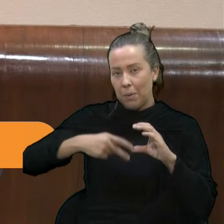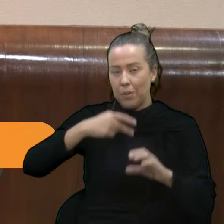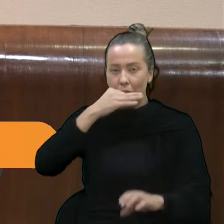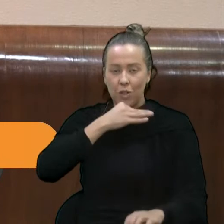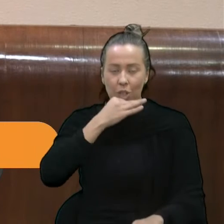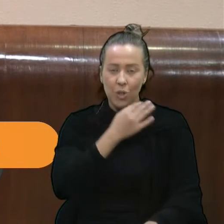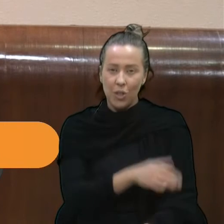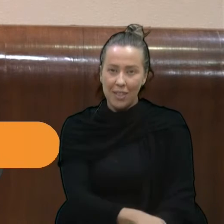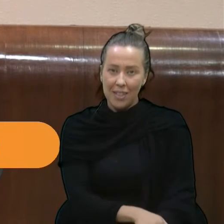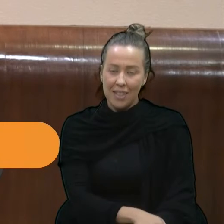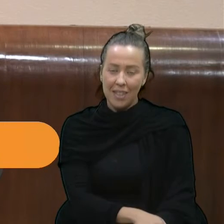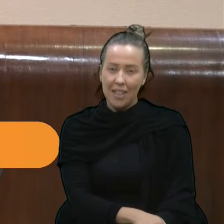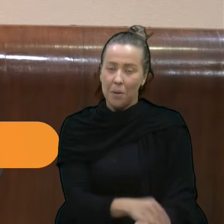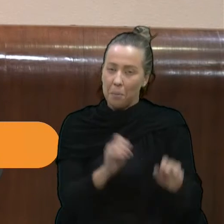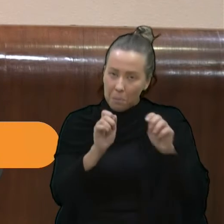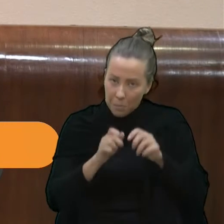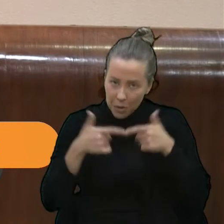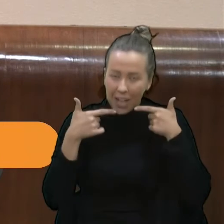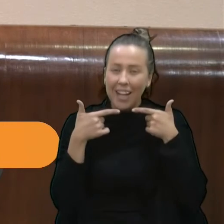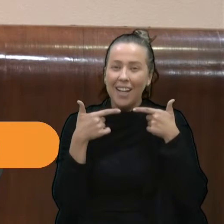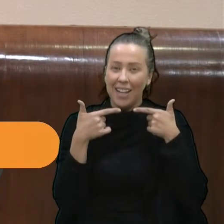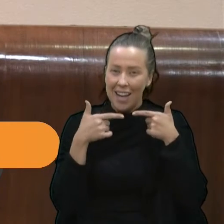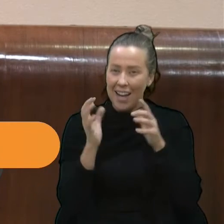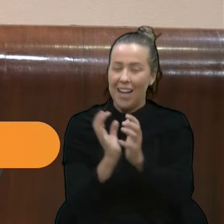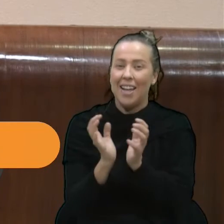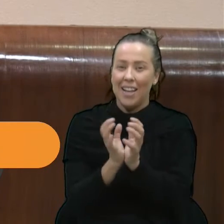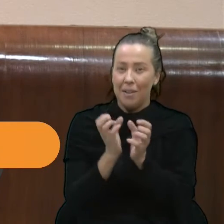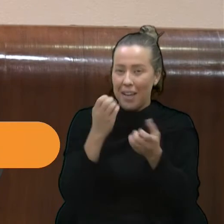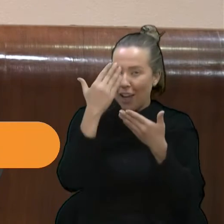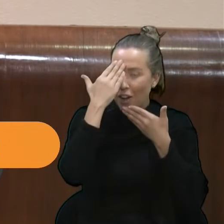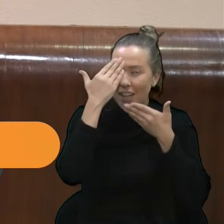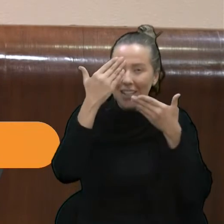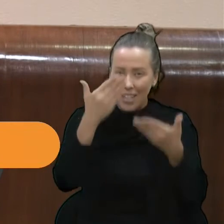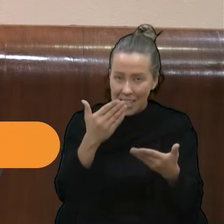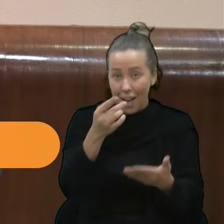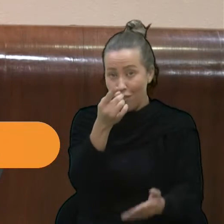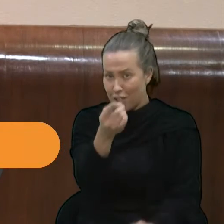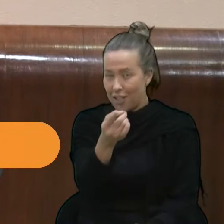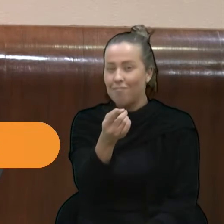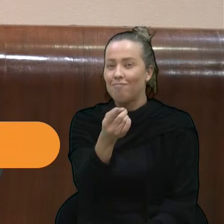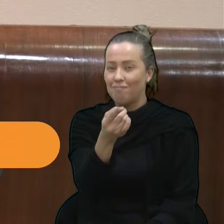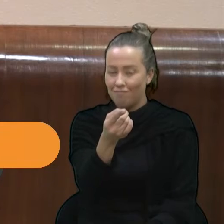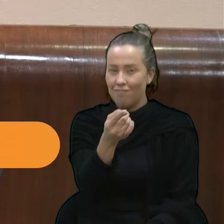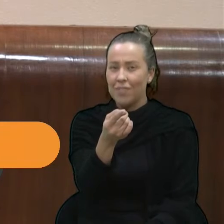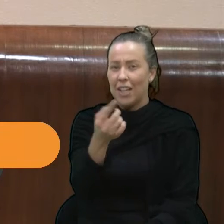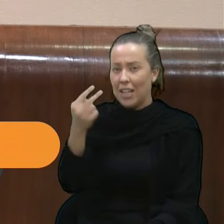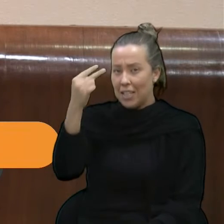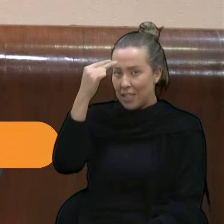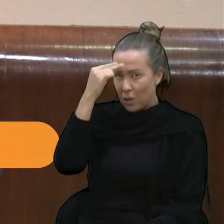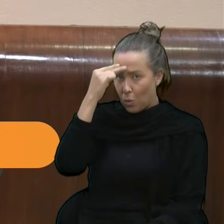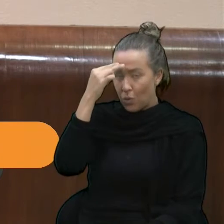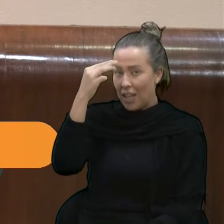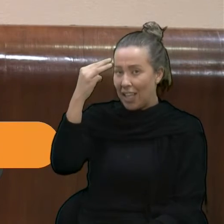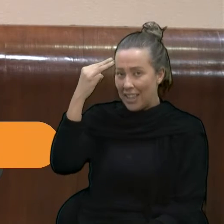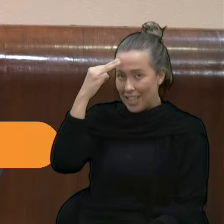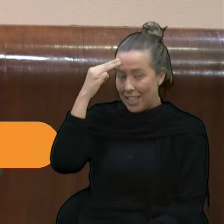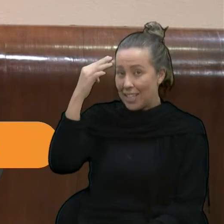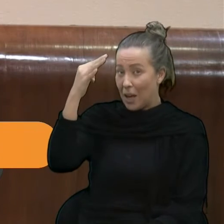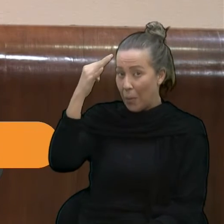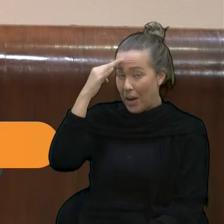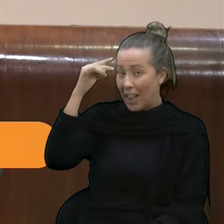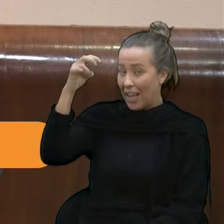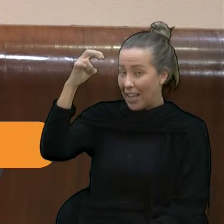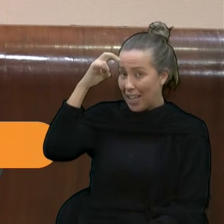do Sul. Com muita alegria, em nome desta equipe, agradecendo a você, desde a segunda, terça,